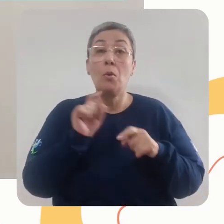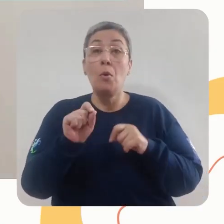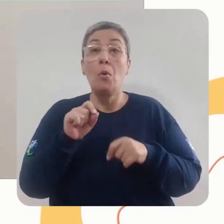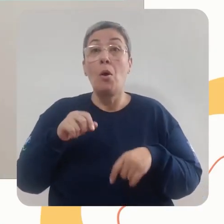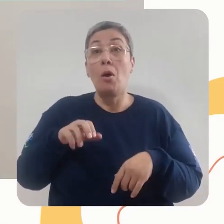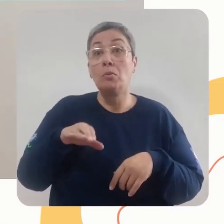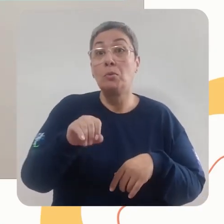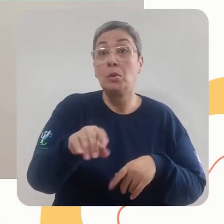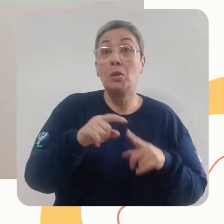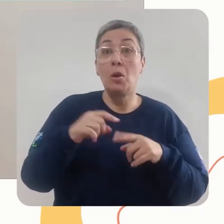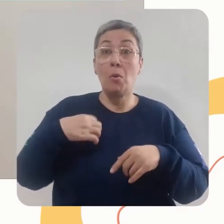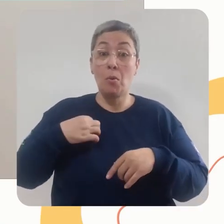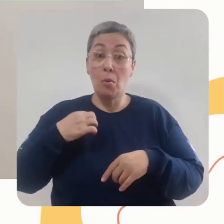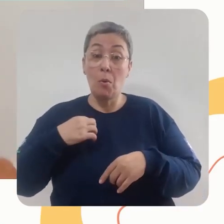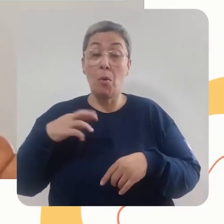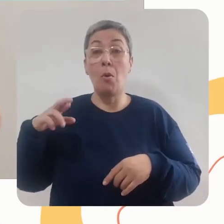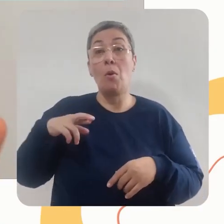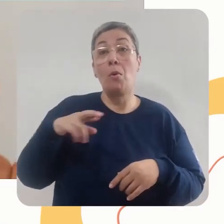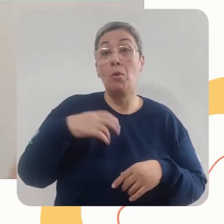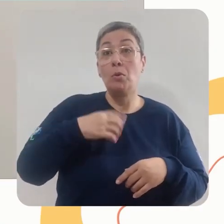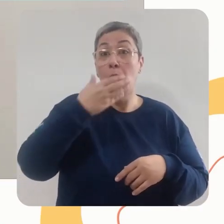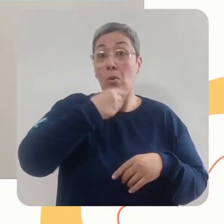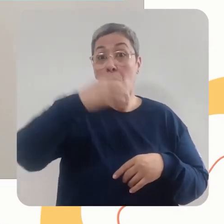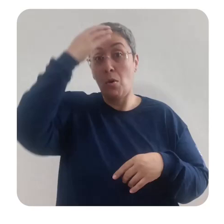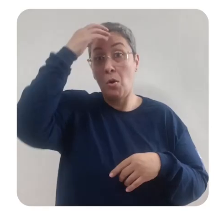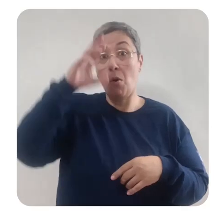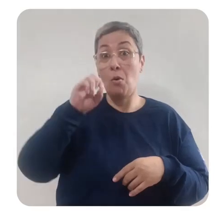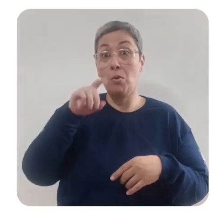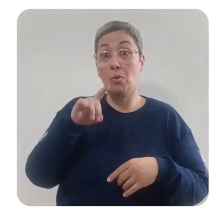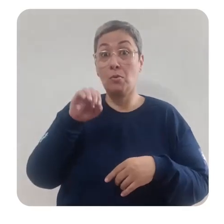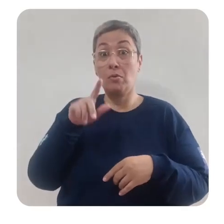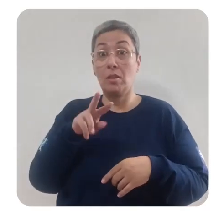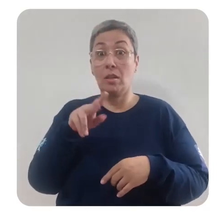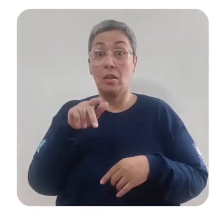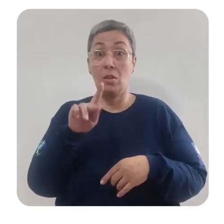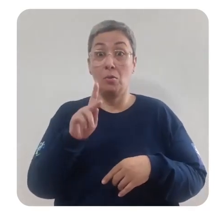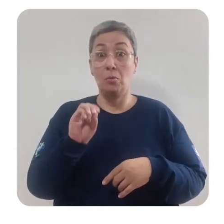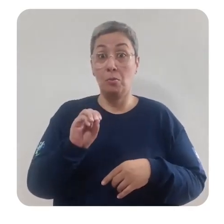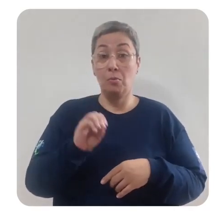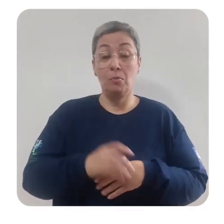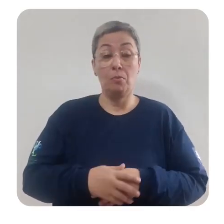rato roeu a roupa do rodovalho.